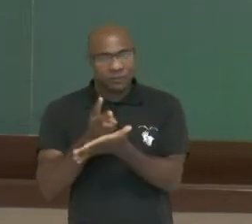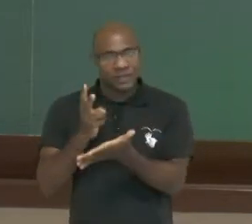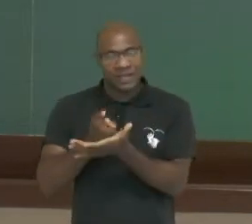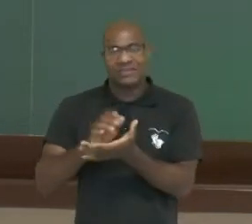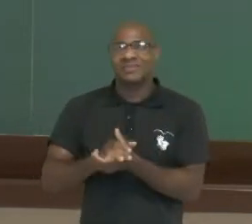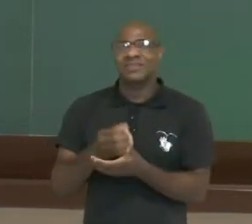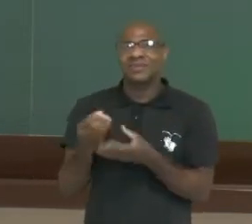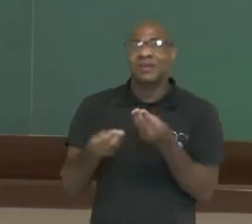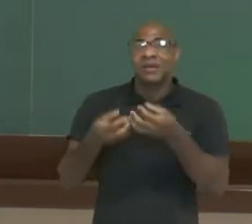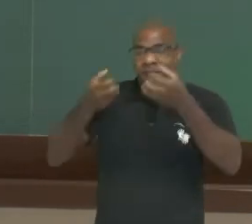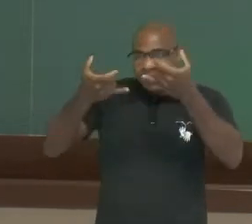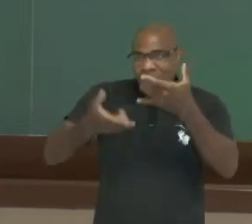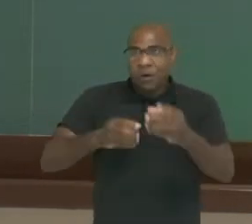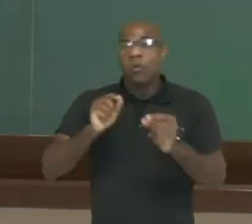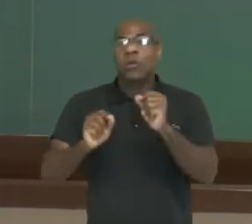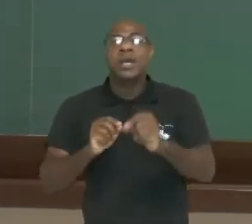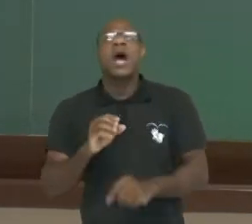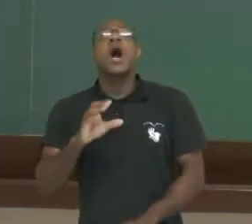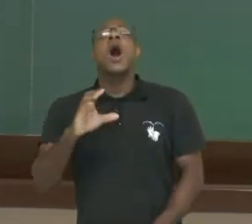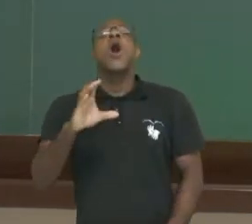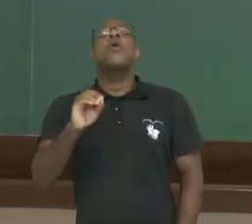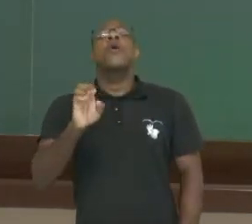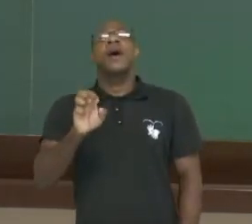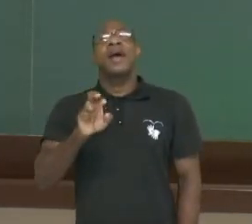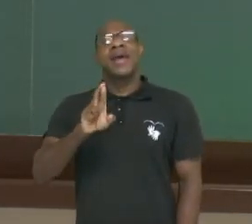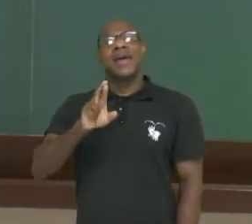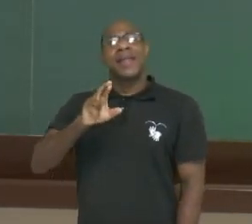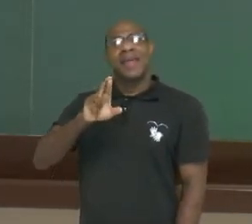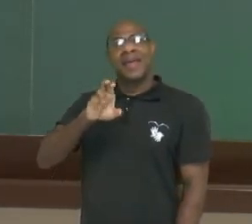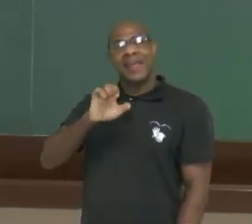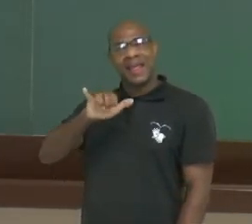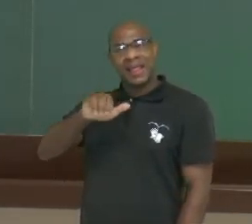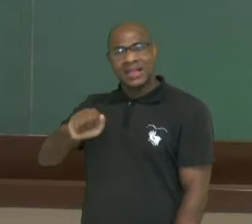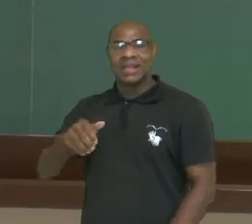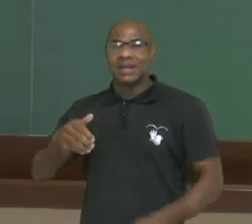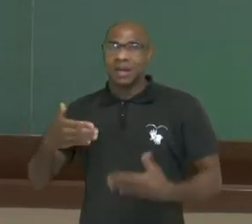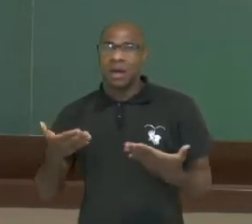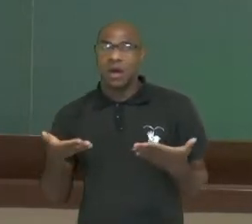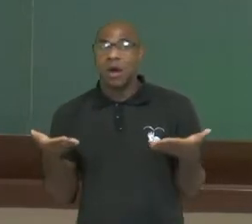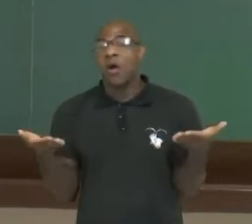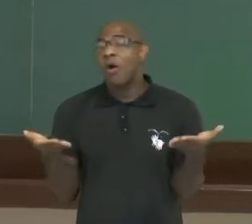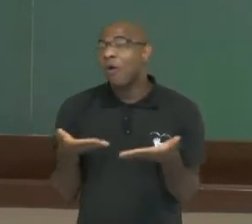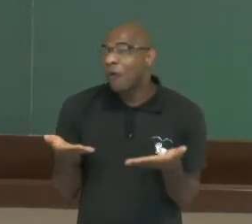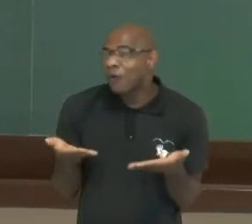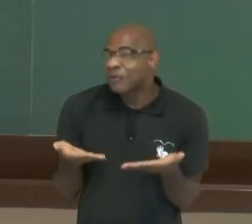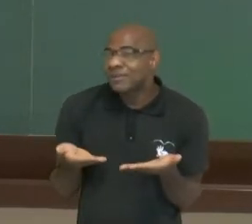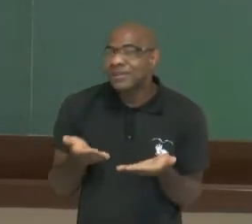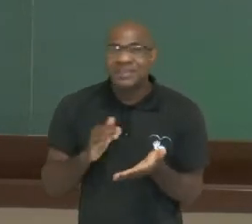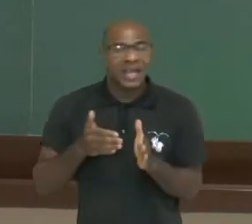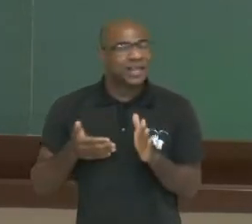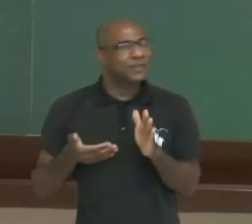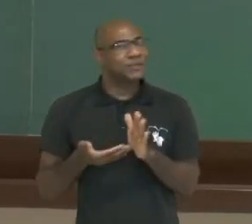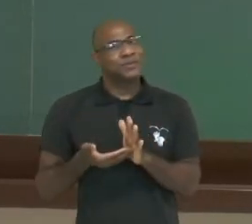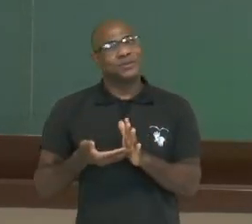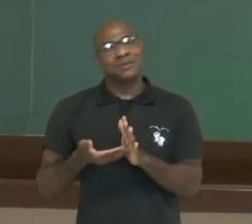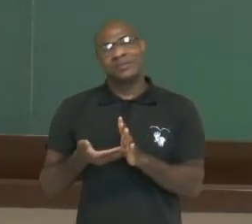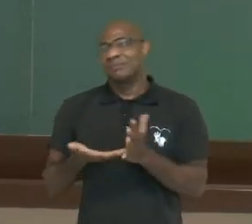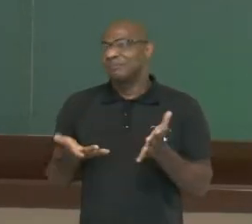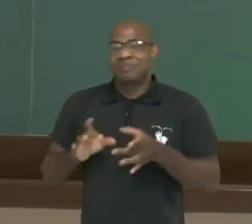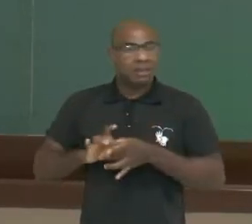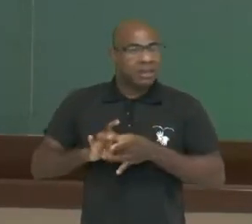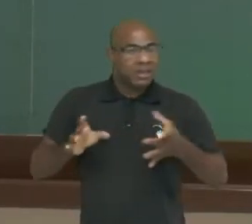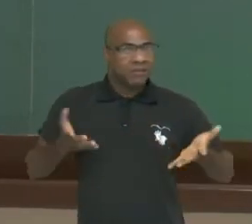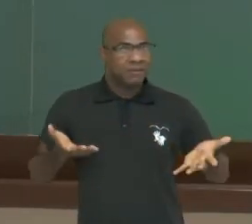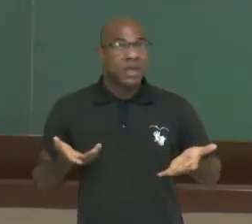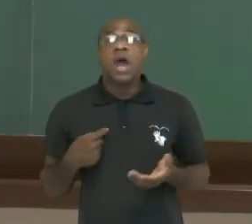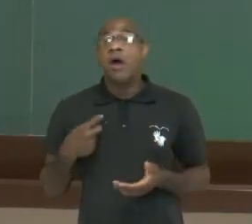a coerência. Falando em coerência, veja só, porque hoje está tudo largado aqui. Eu vou ler um texto